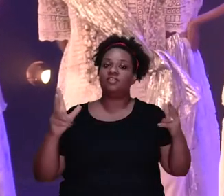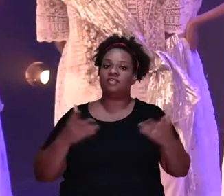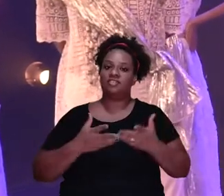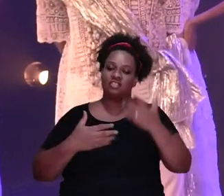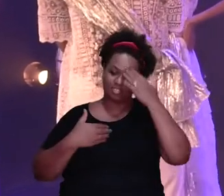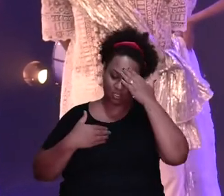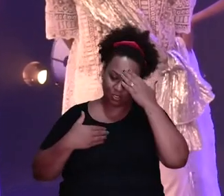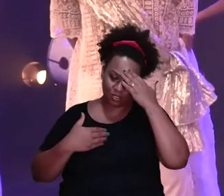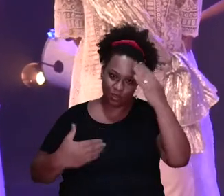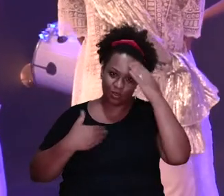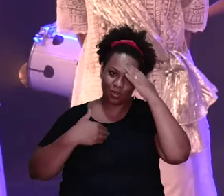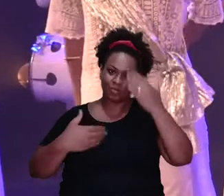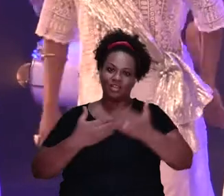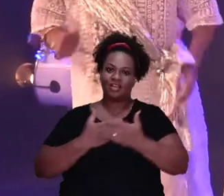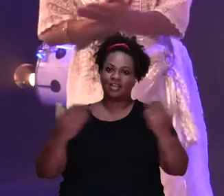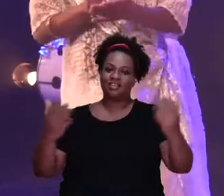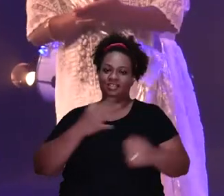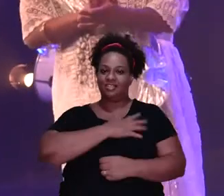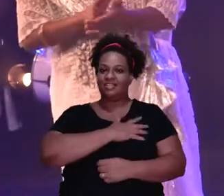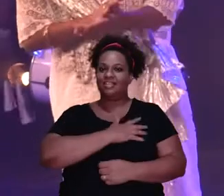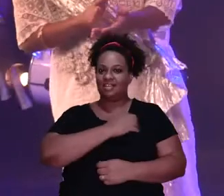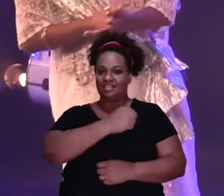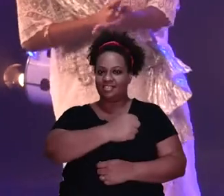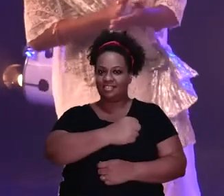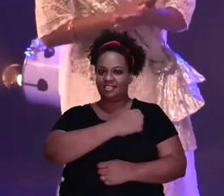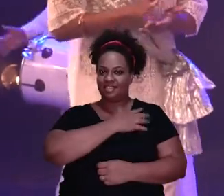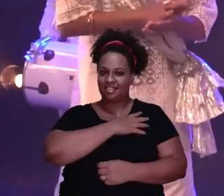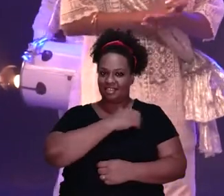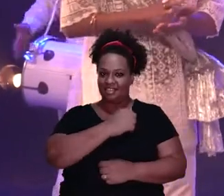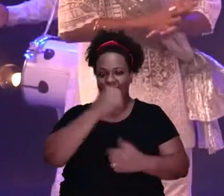na gente tem que ser diferente então é isso obrigado mãe parece obrigado